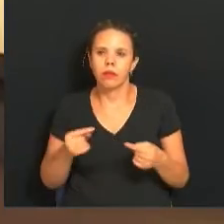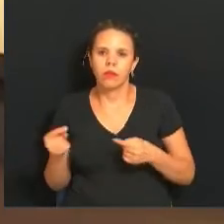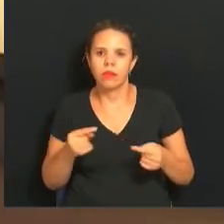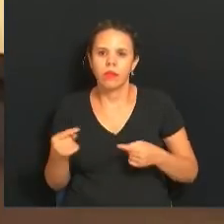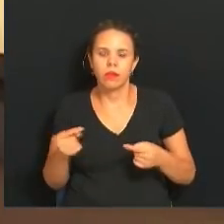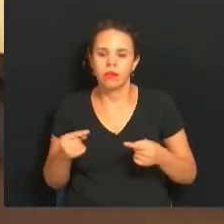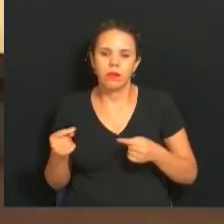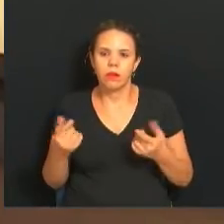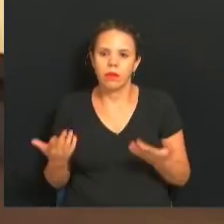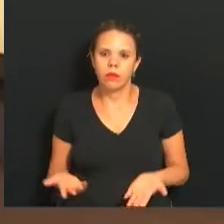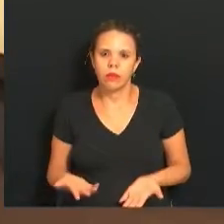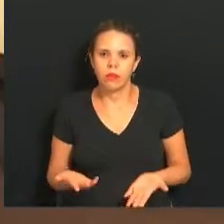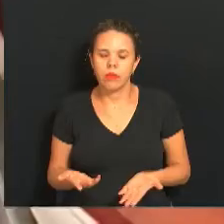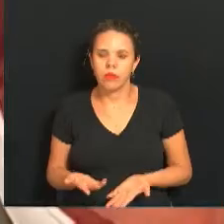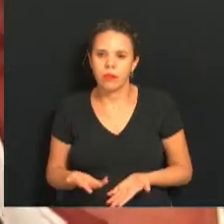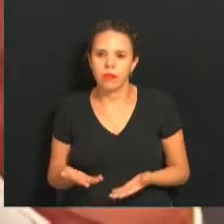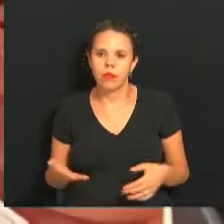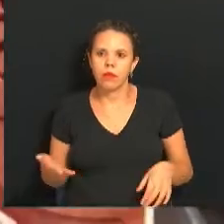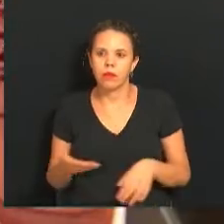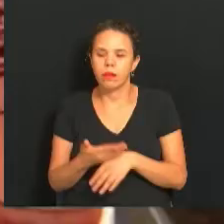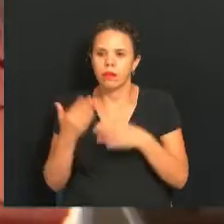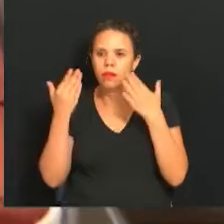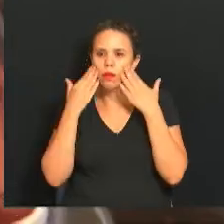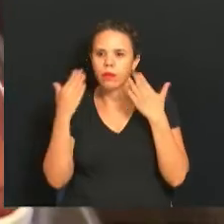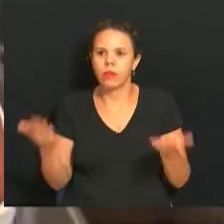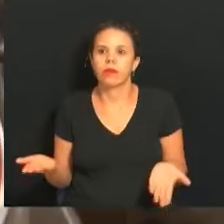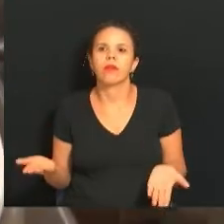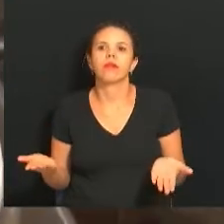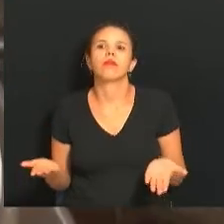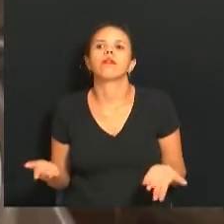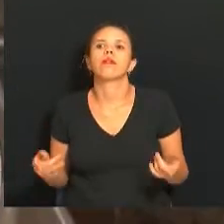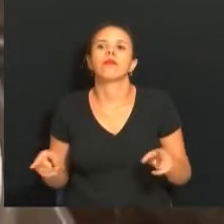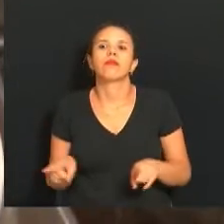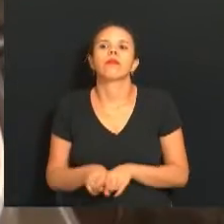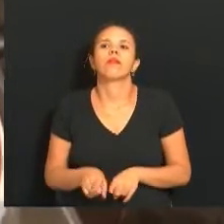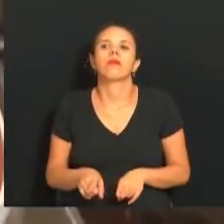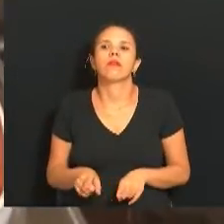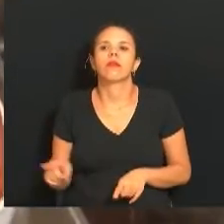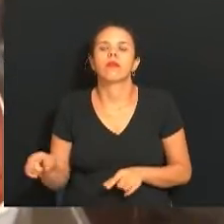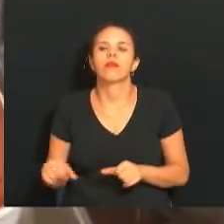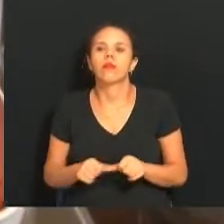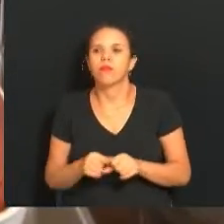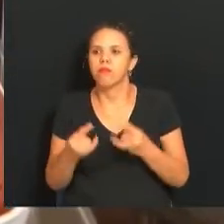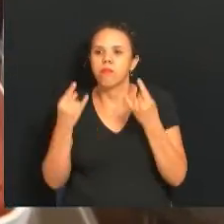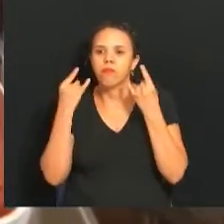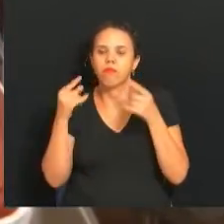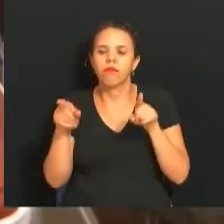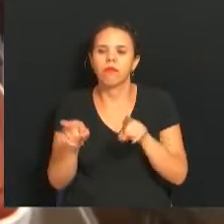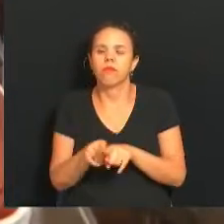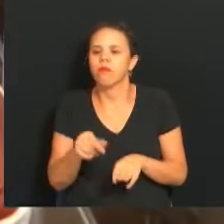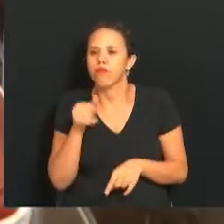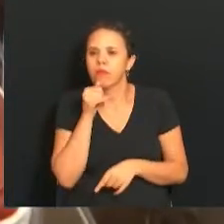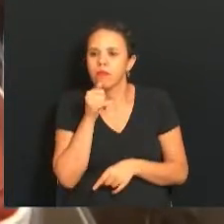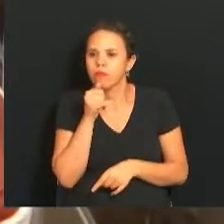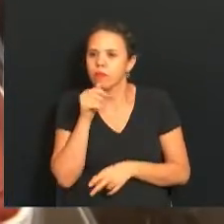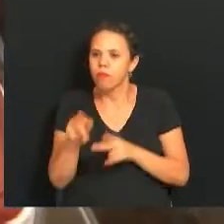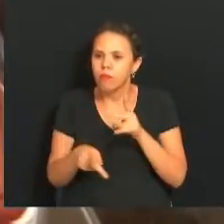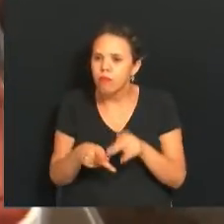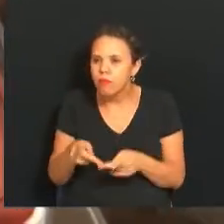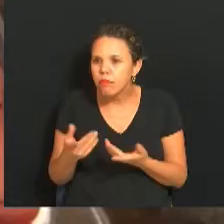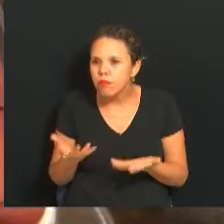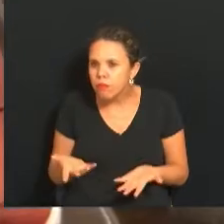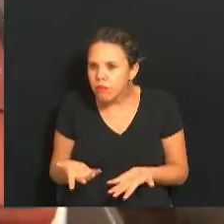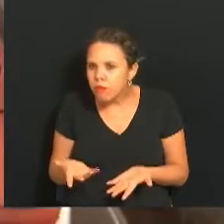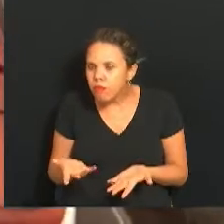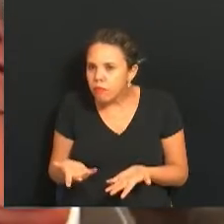aí, não só um cartão de visita se tornou a vitrine, mas ela também se tornou um chamariz. Que é aquele chamariz que vai identificar o estilo do